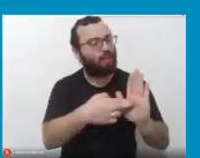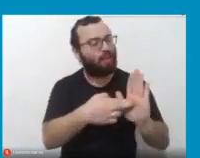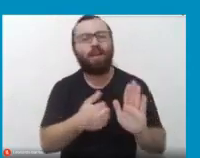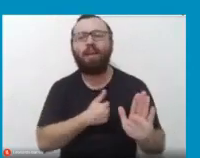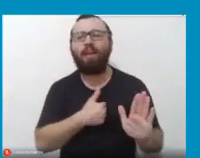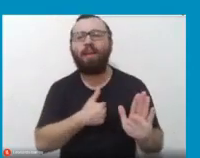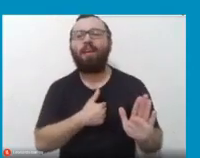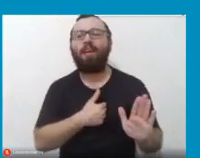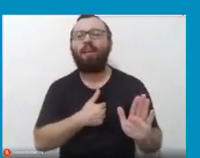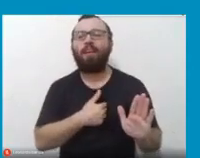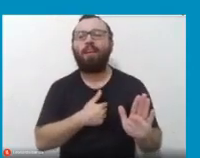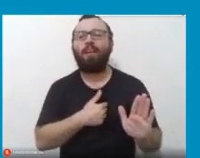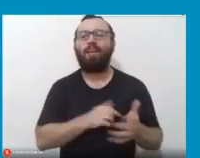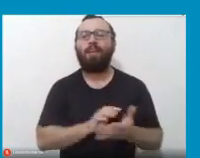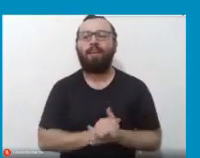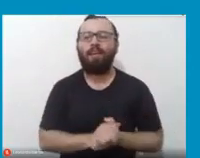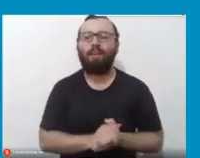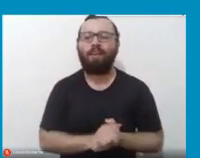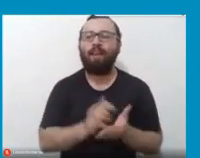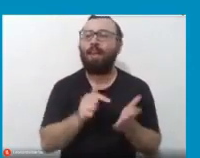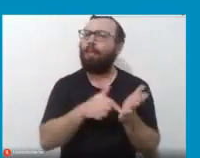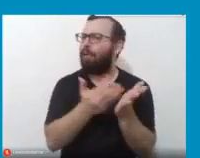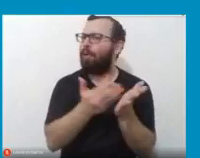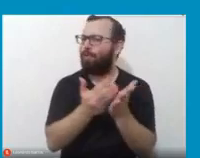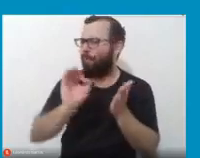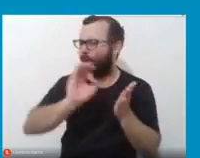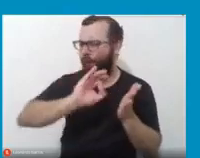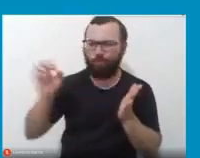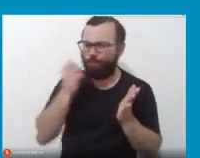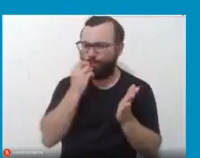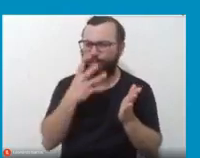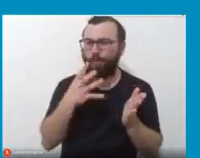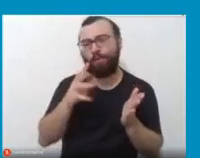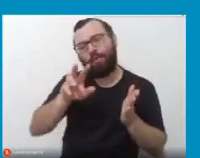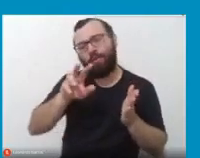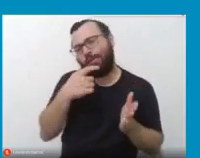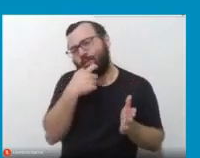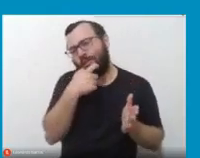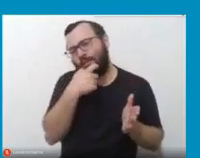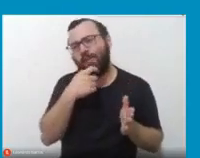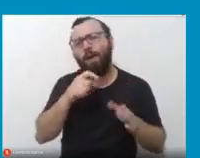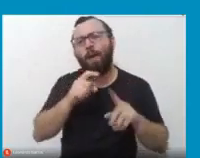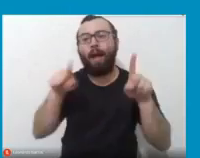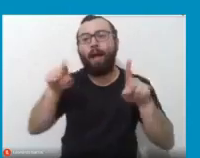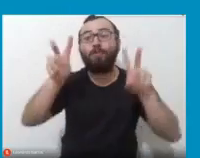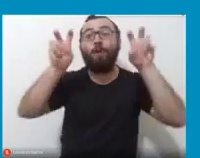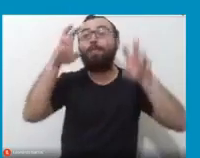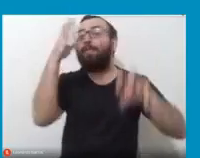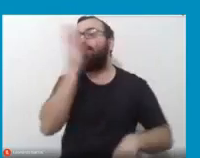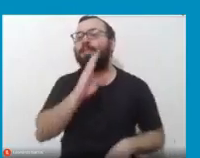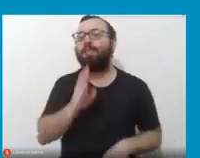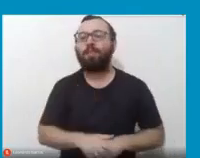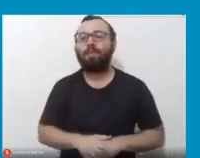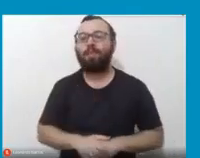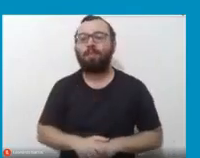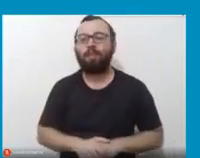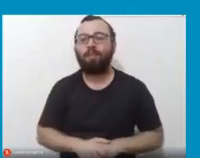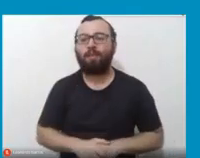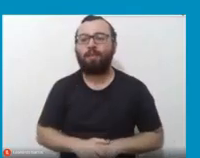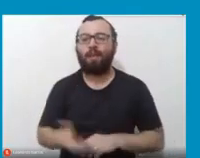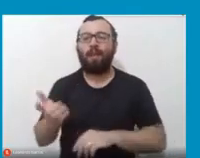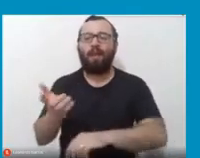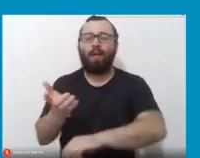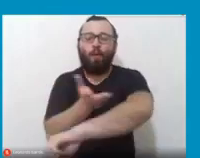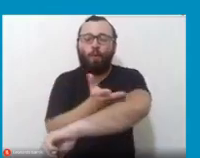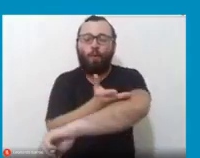chamava... É um livro muito bom, até em inglês, mas é sobre o Brasil, chamava White Middle Class